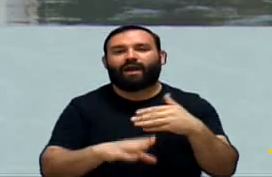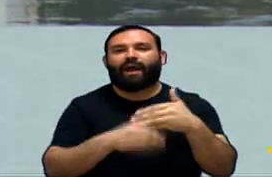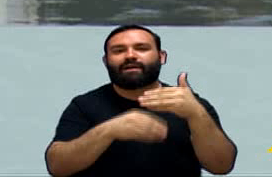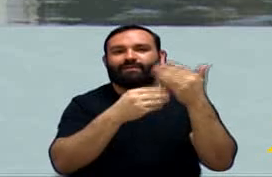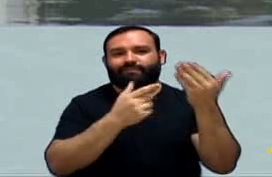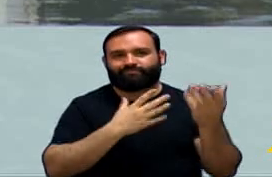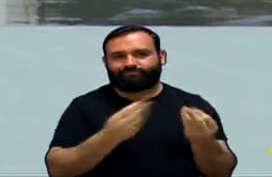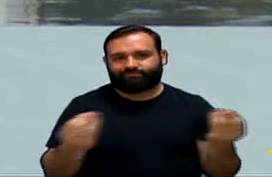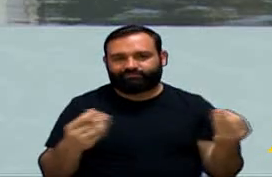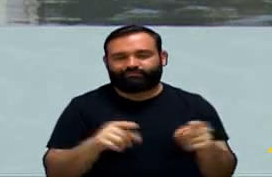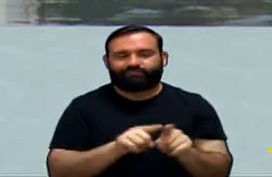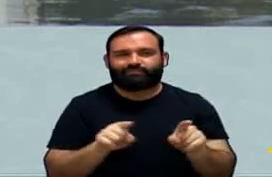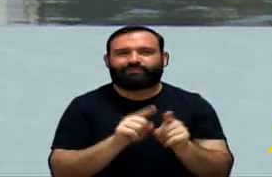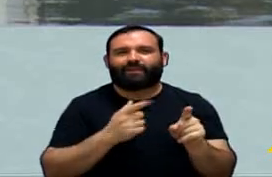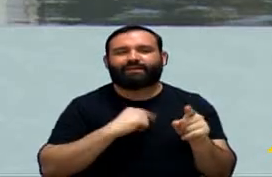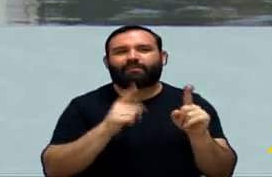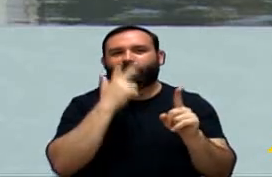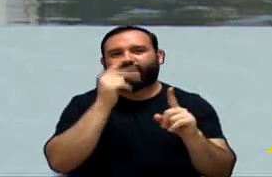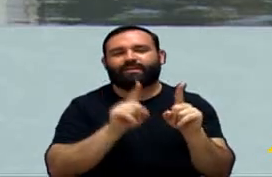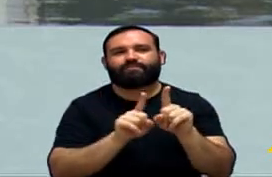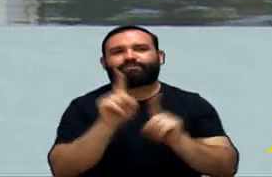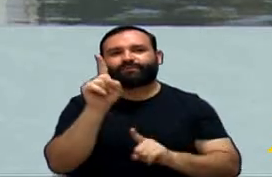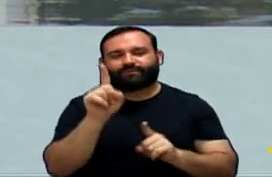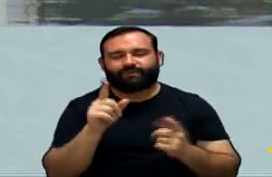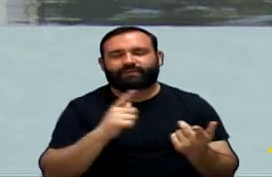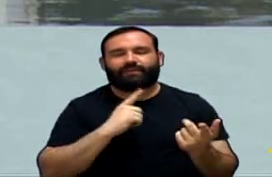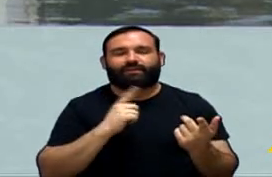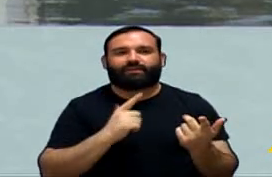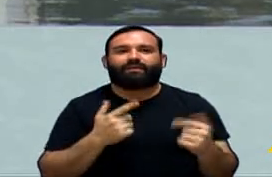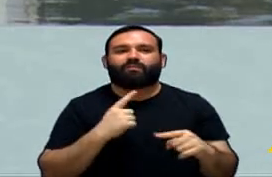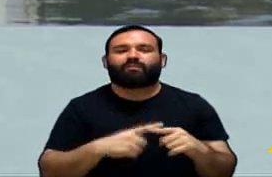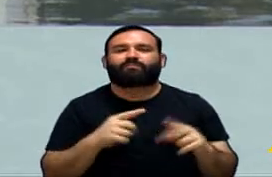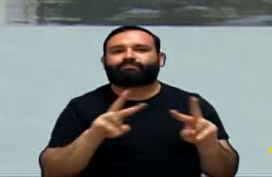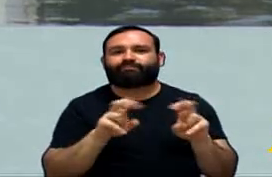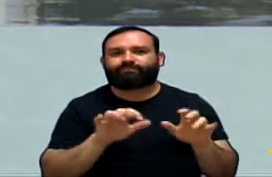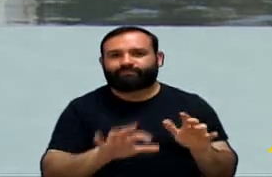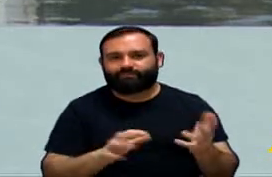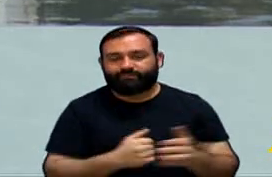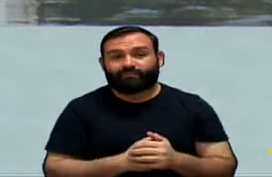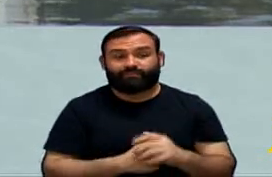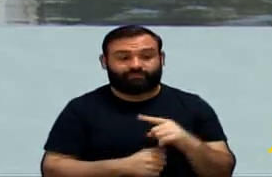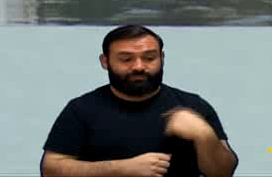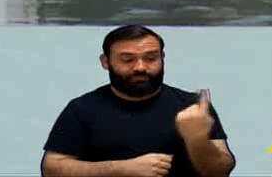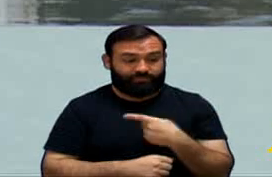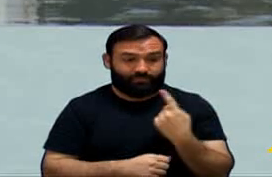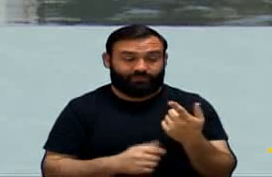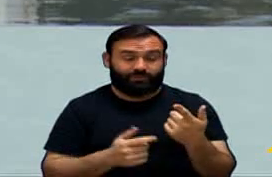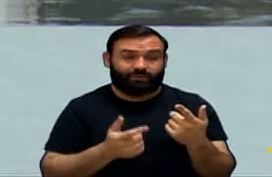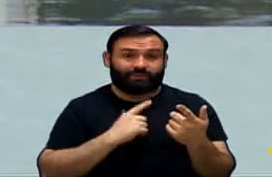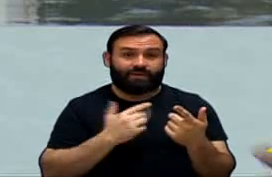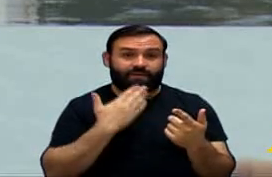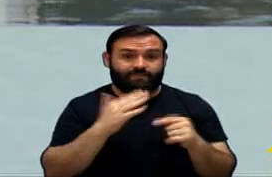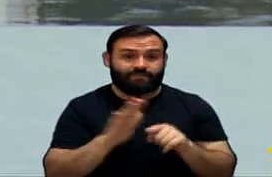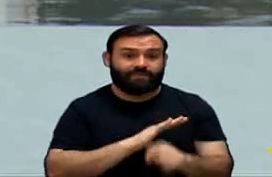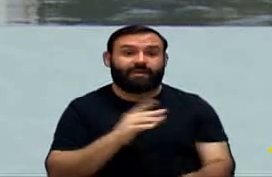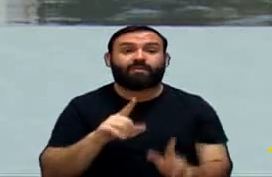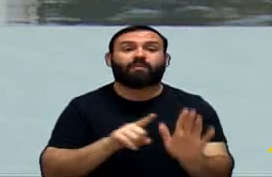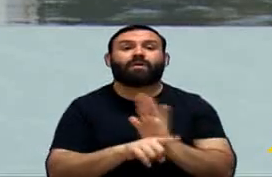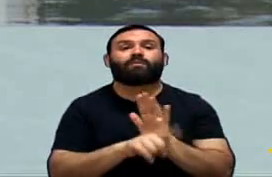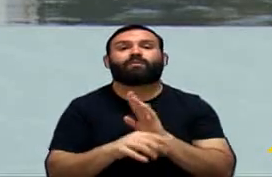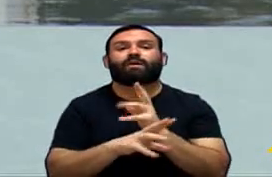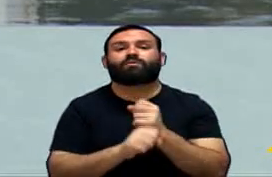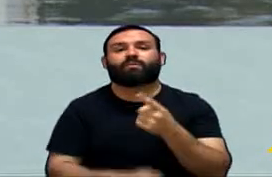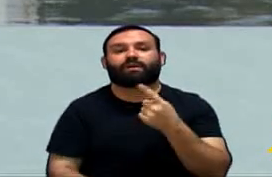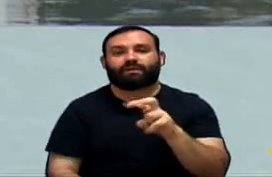que outros então aí há uma disparidade aí e é sobre essa questão então Nós entramos ingressamos com esse requerimento são 15 perguntas